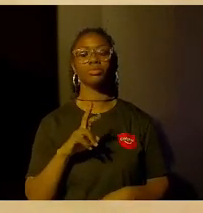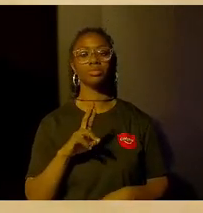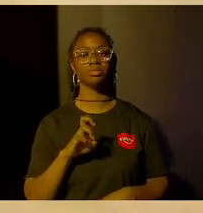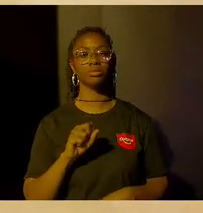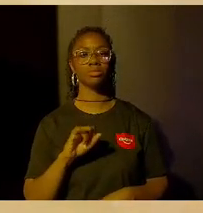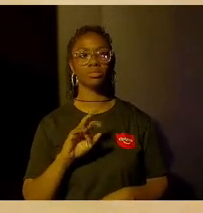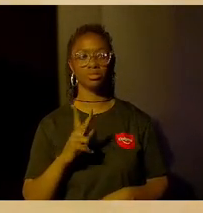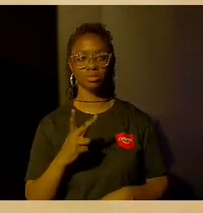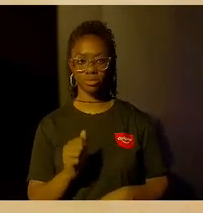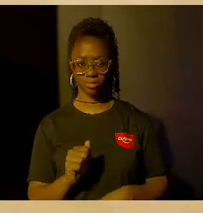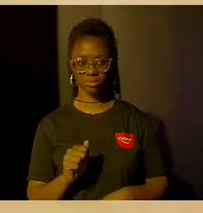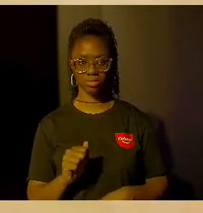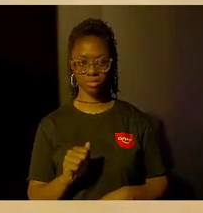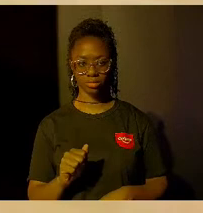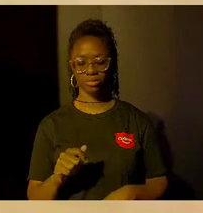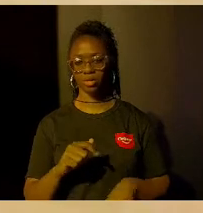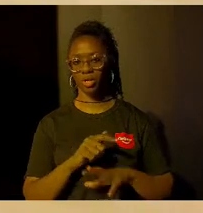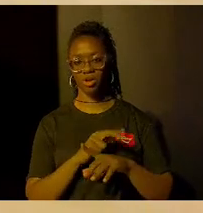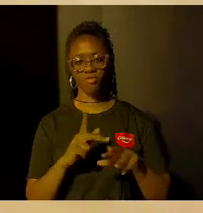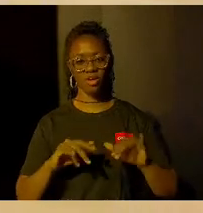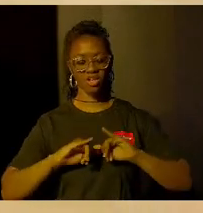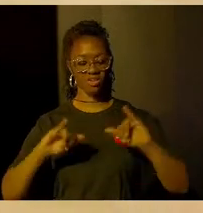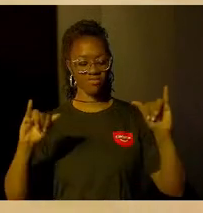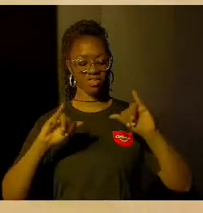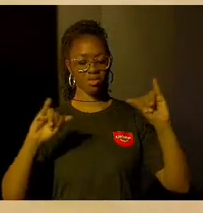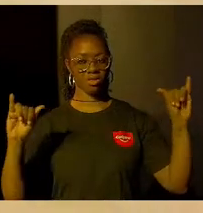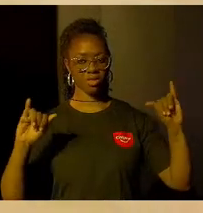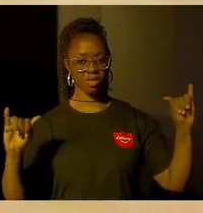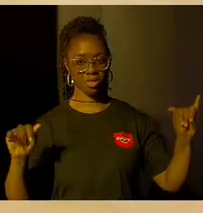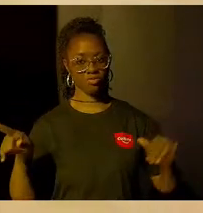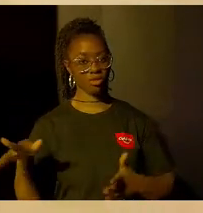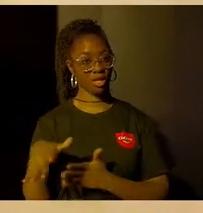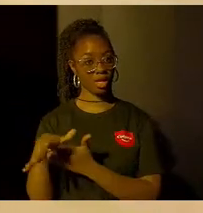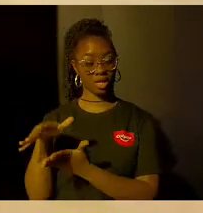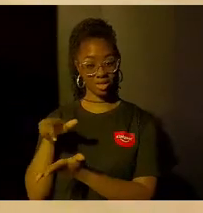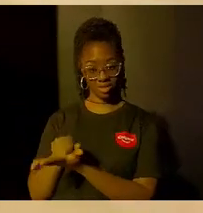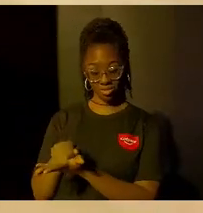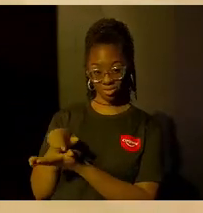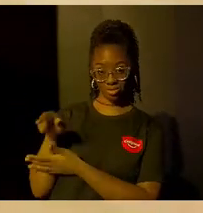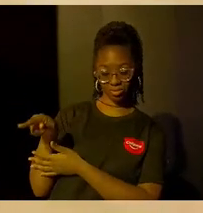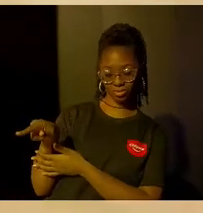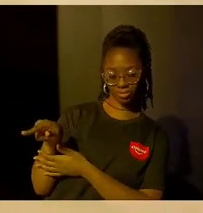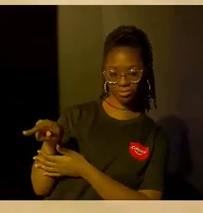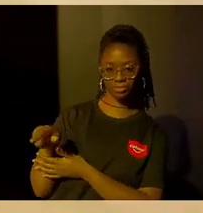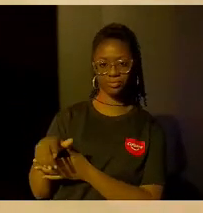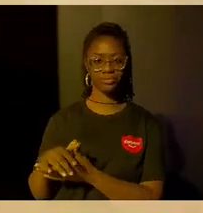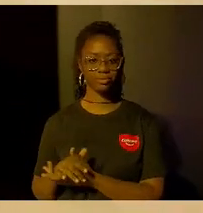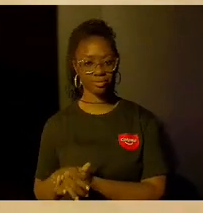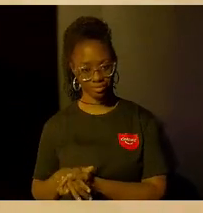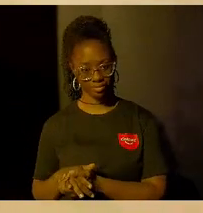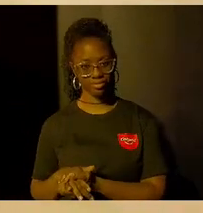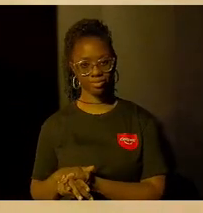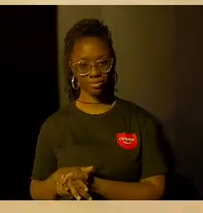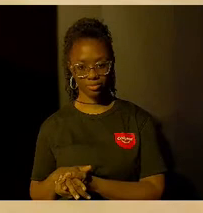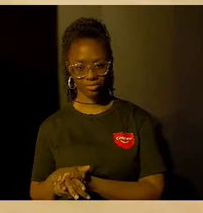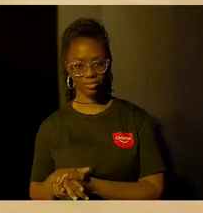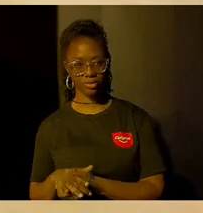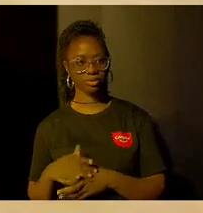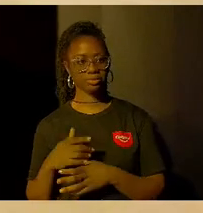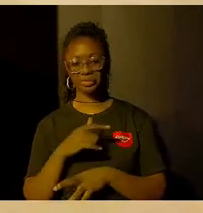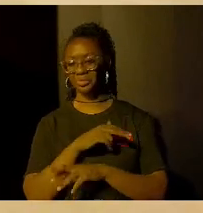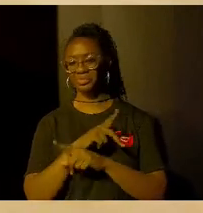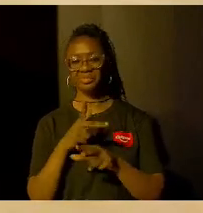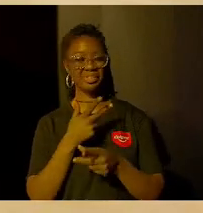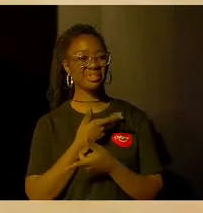muitas capas da Terezinha o caso dela foi arquivado com uma bizarrice atrás da outra